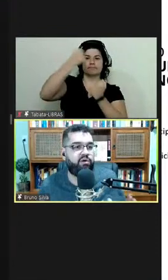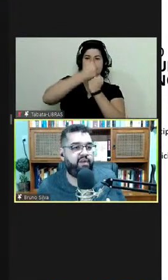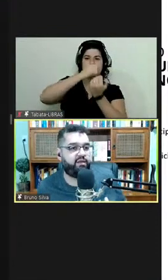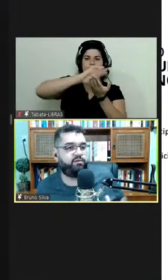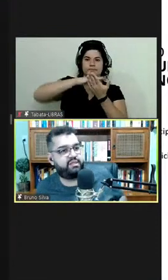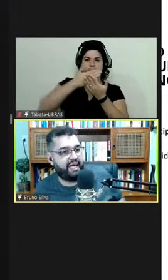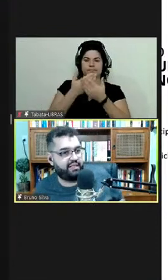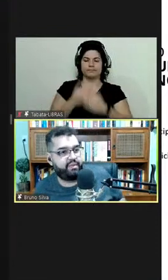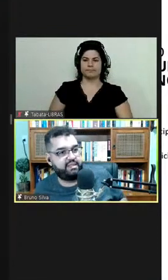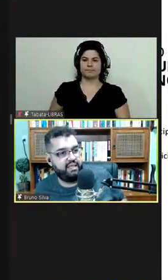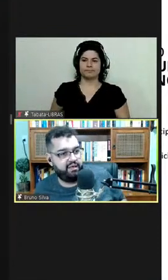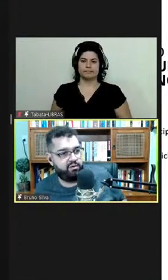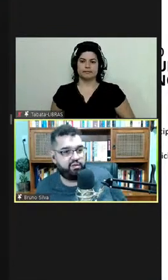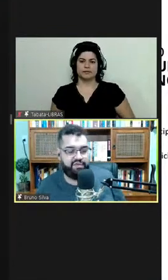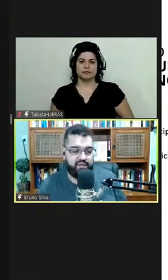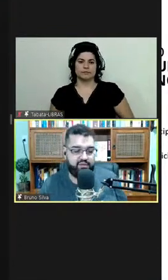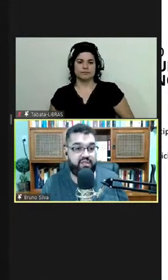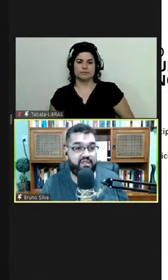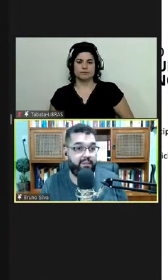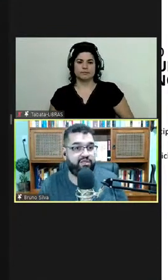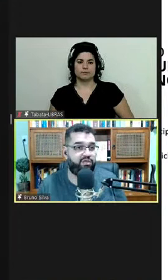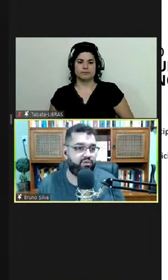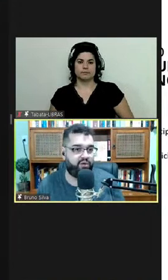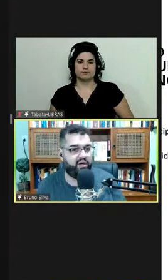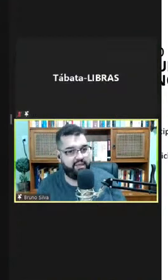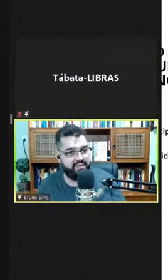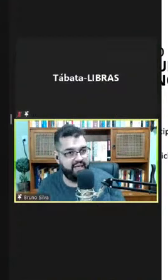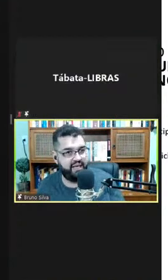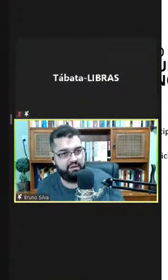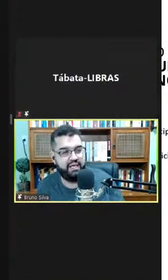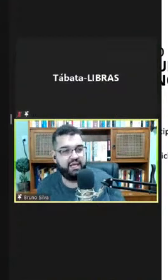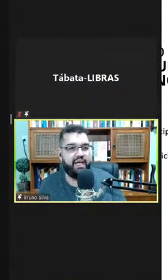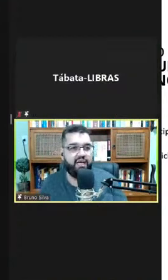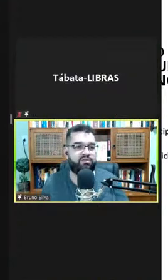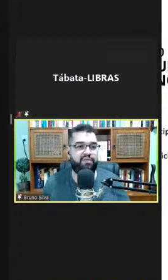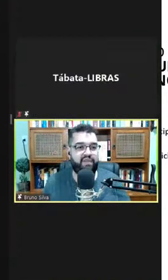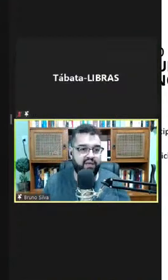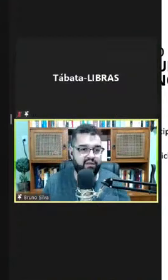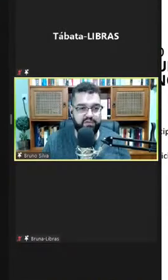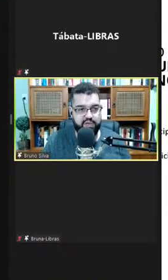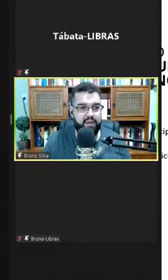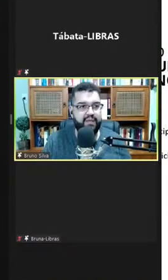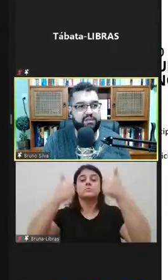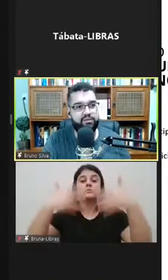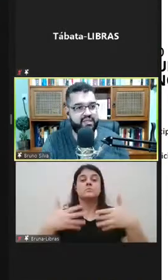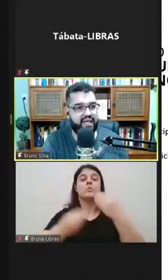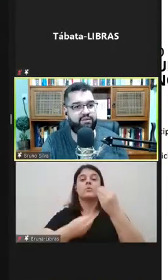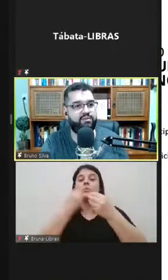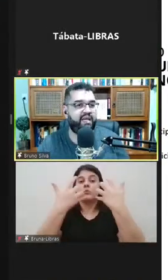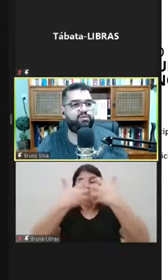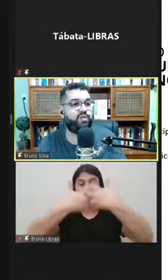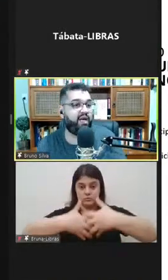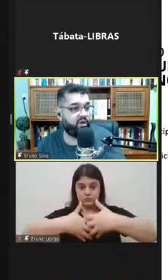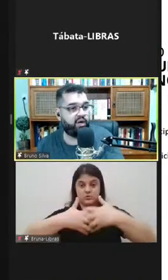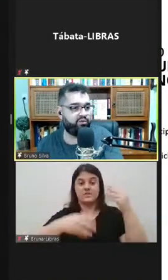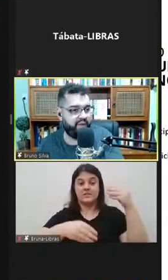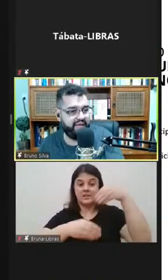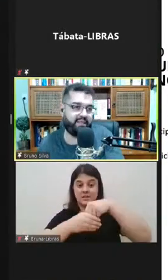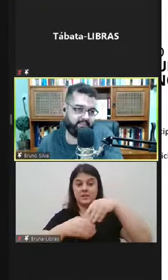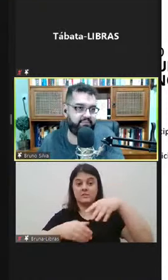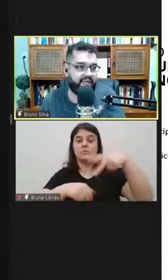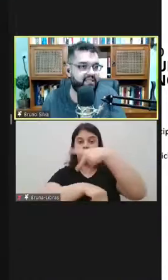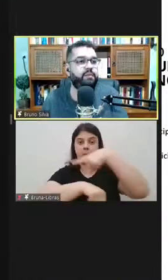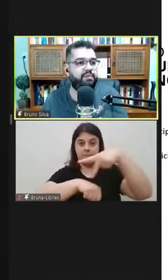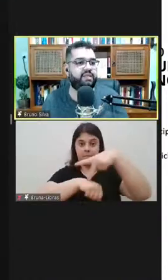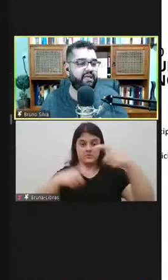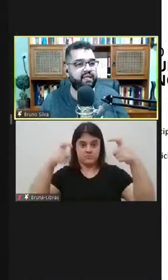toco eu falo no estado brasileiro quando eu falo do sistema institucional brasileiro eu estou falando no funcionamento do Estado dentro do território